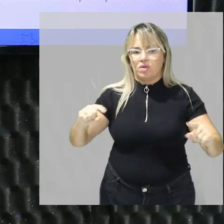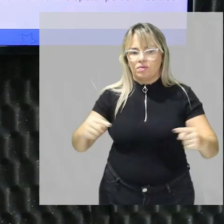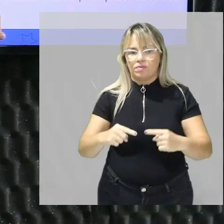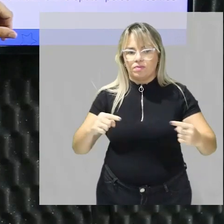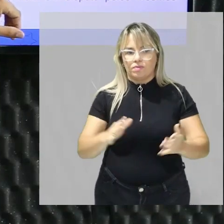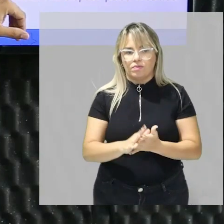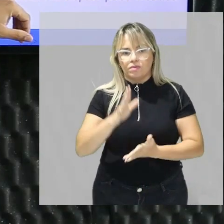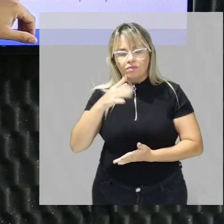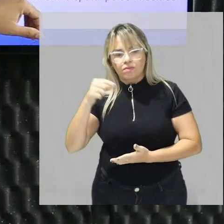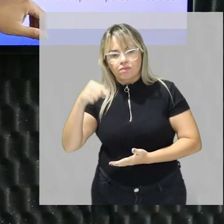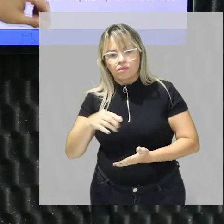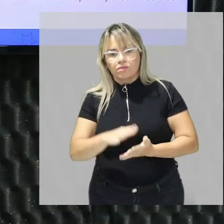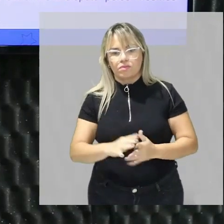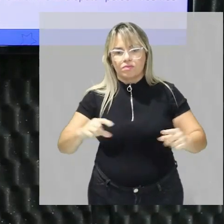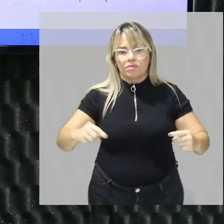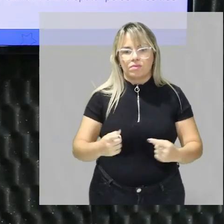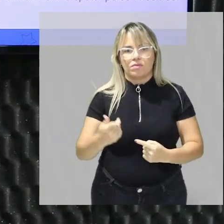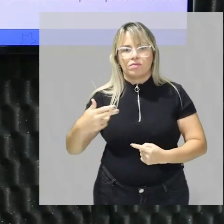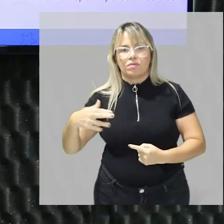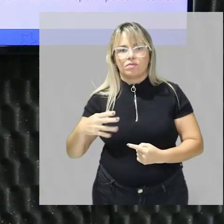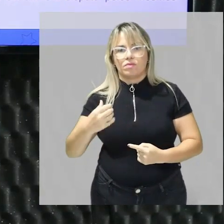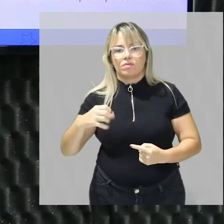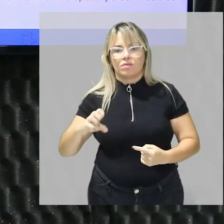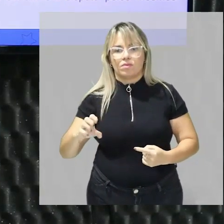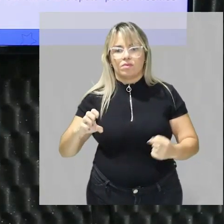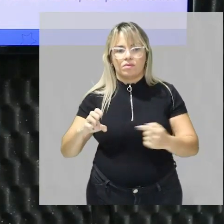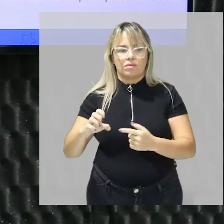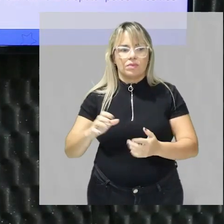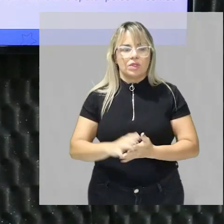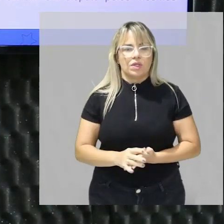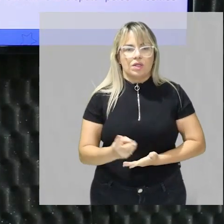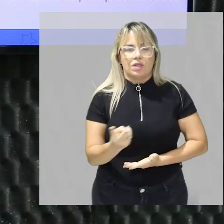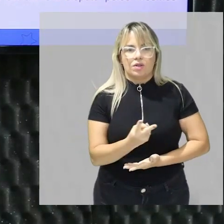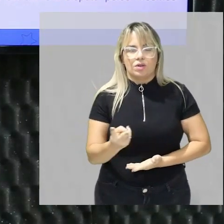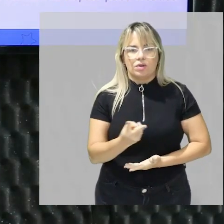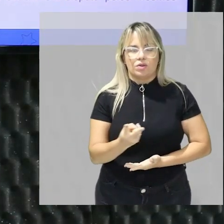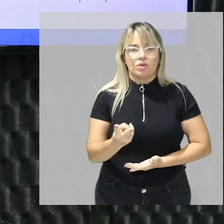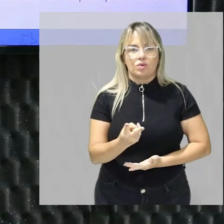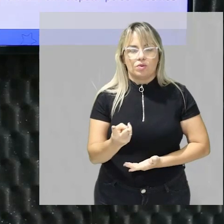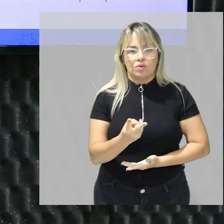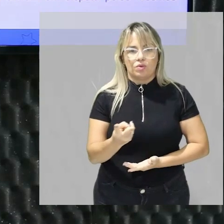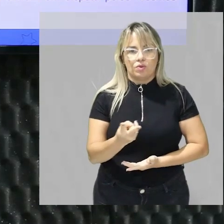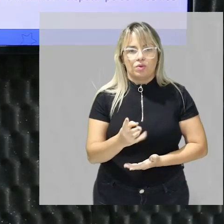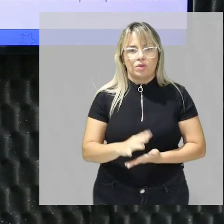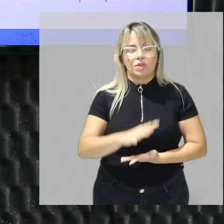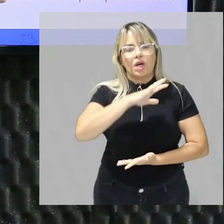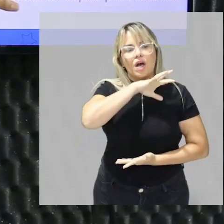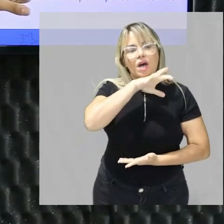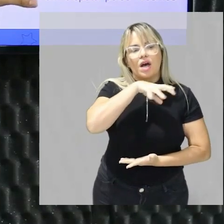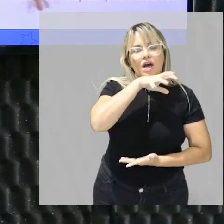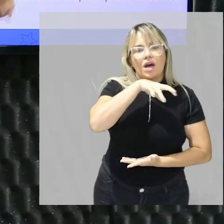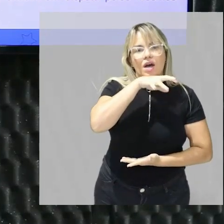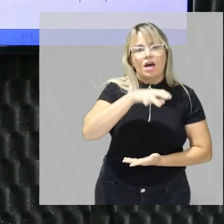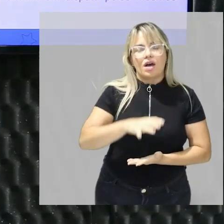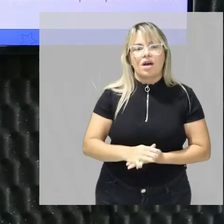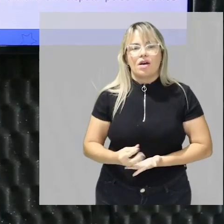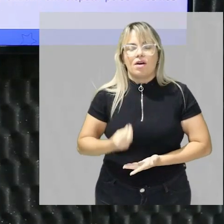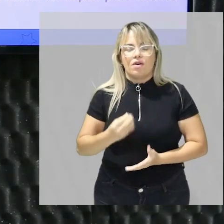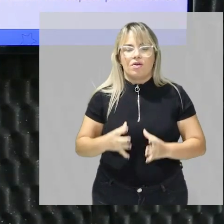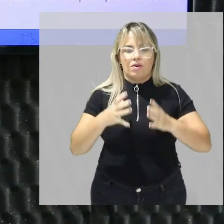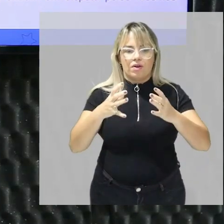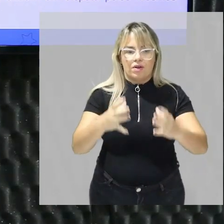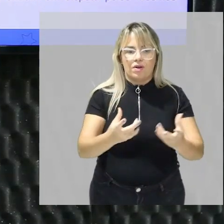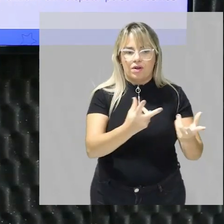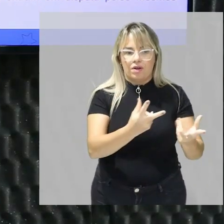da exclusão competitiva de Gauss, embora essas duas espécies vivam no mesmo habitat, não competem por assumirem